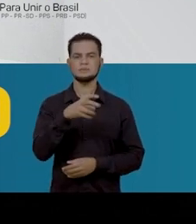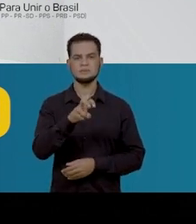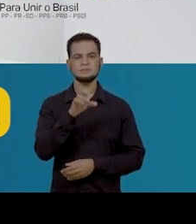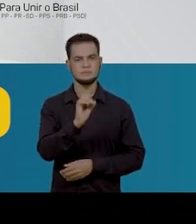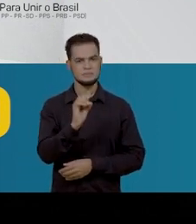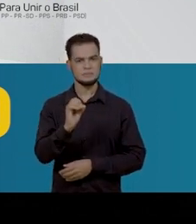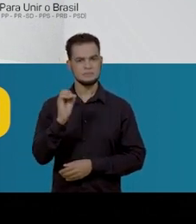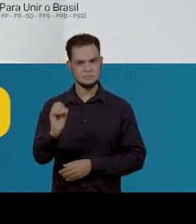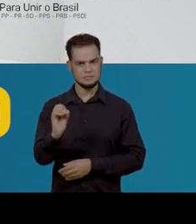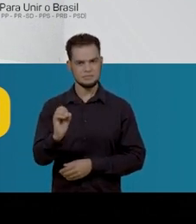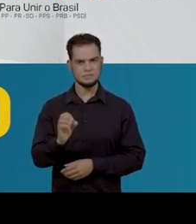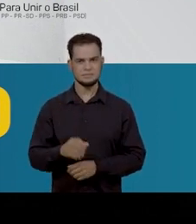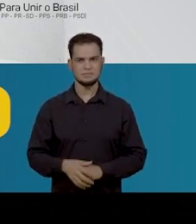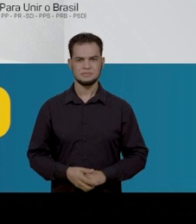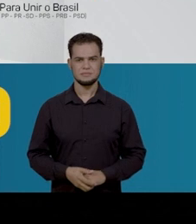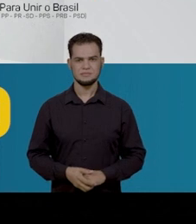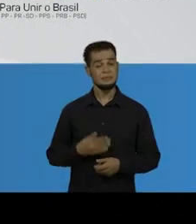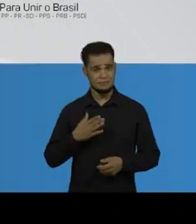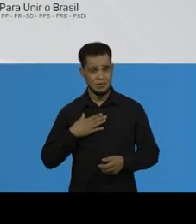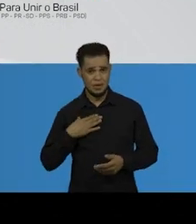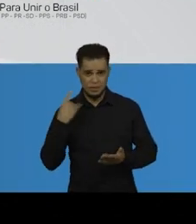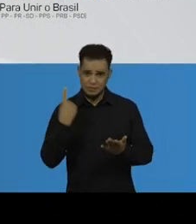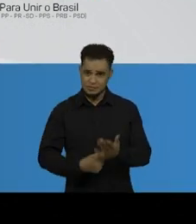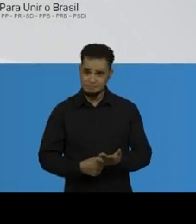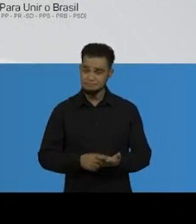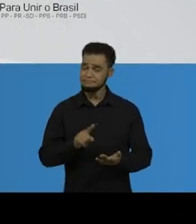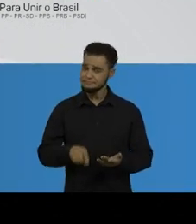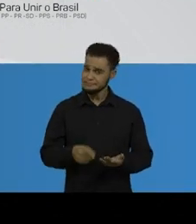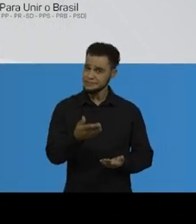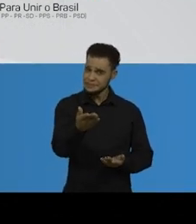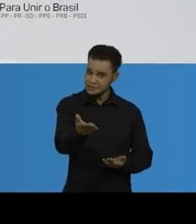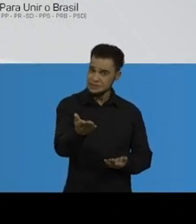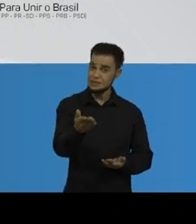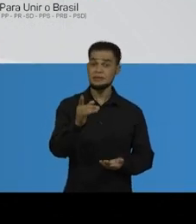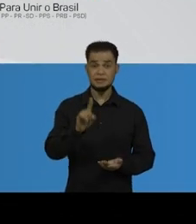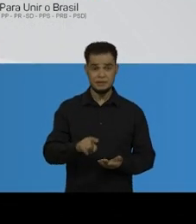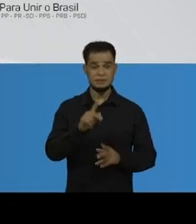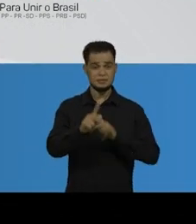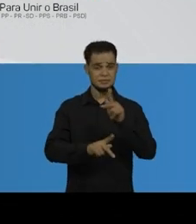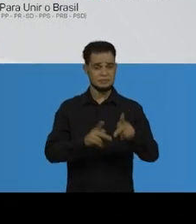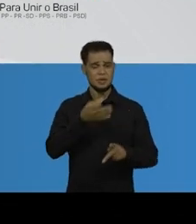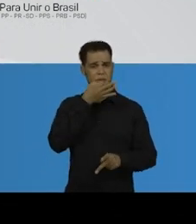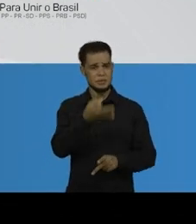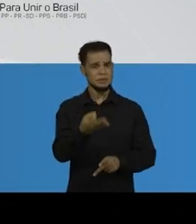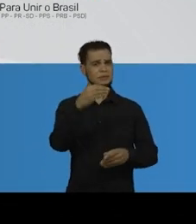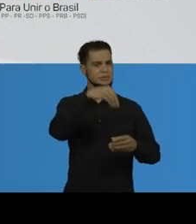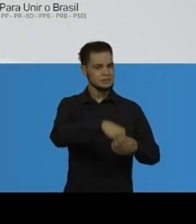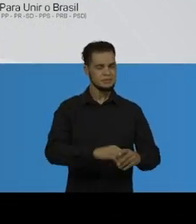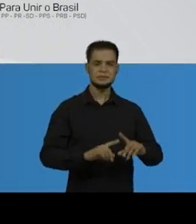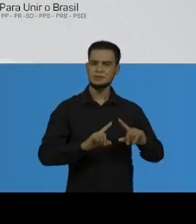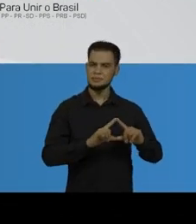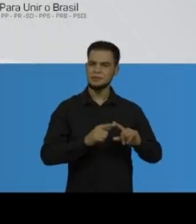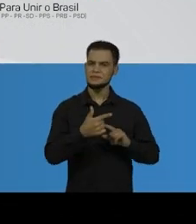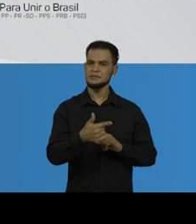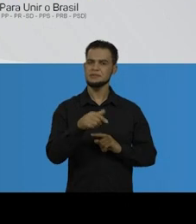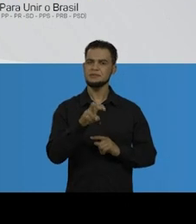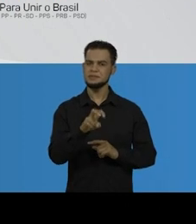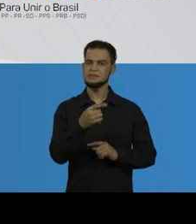Camargos, 45000. O meu compromisso é com você. É a voz do povo na